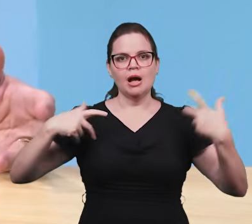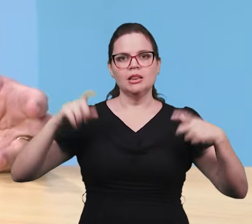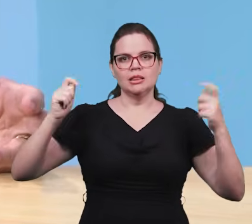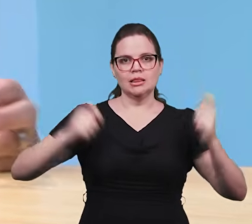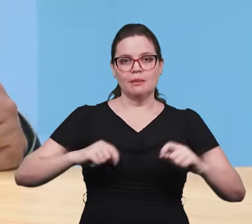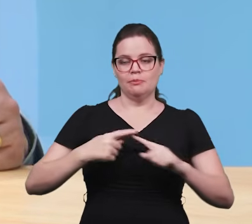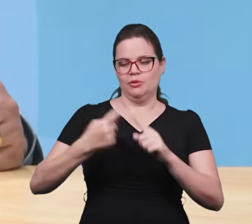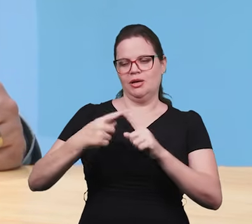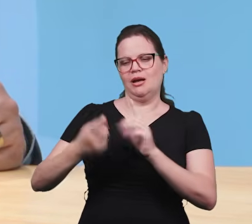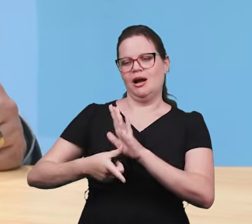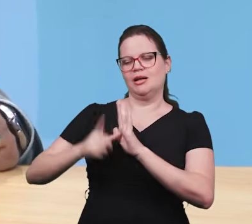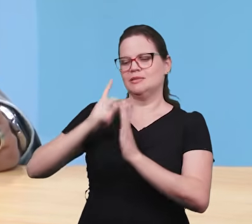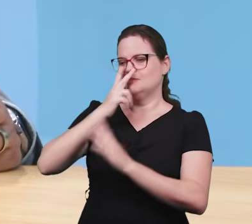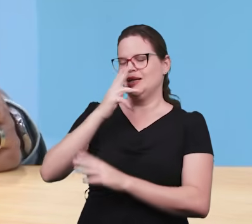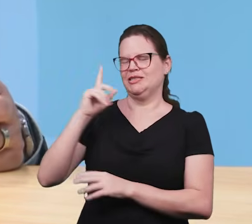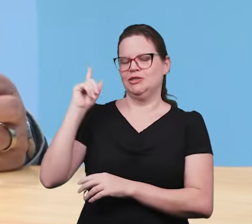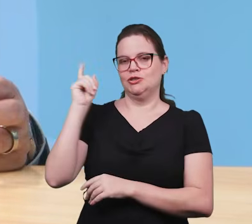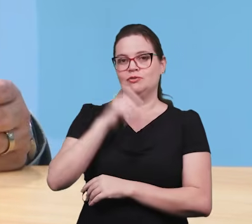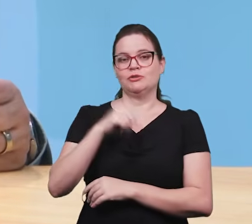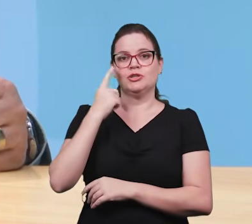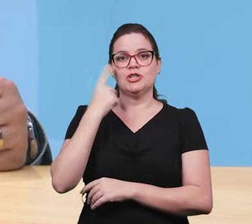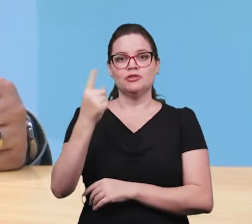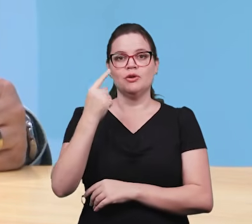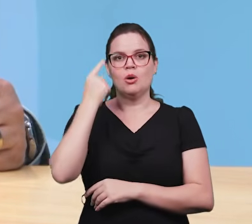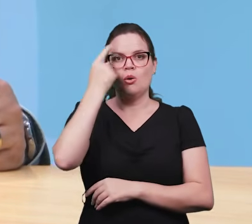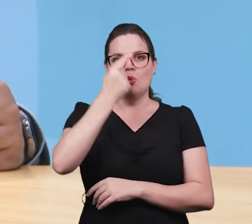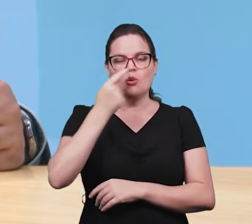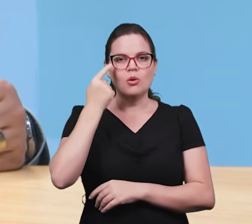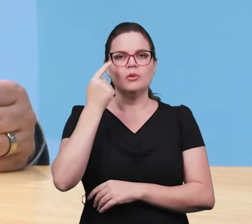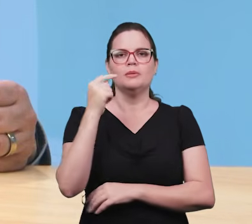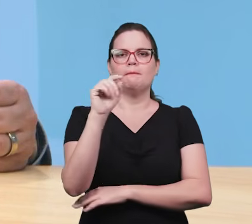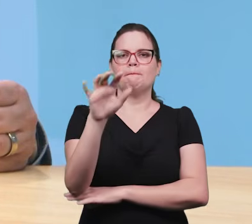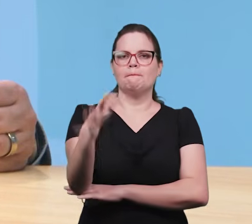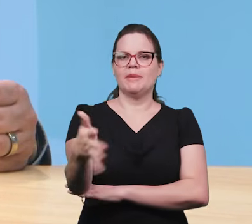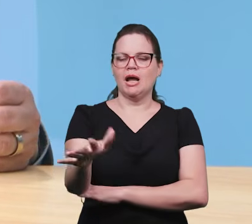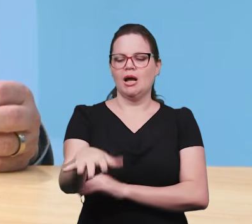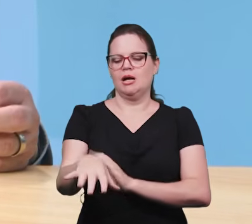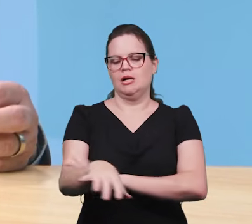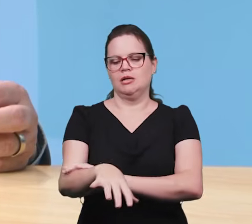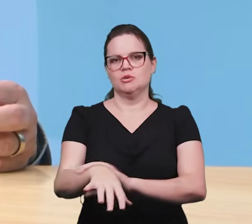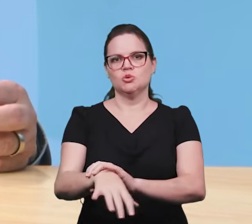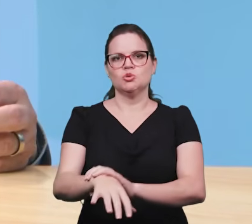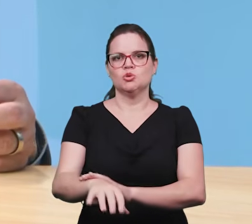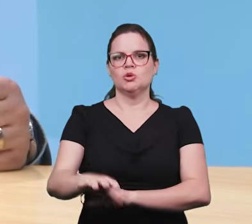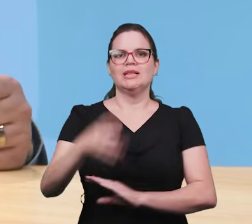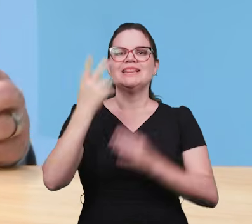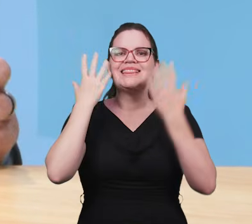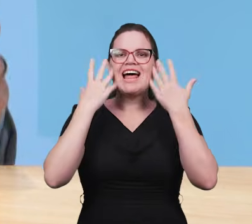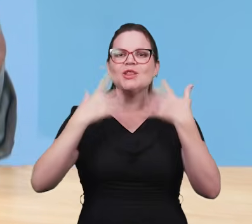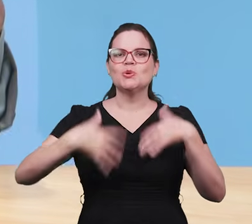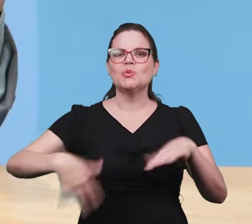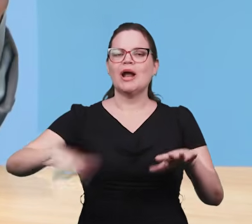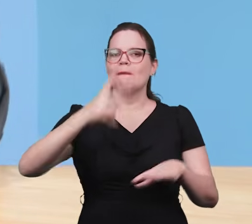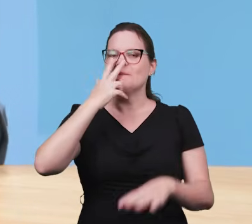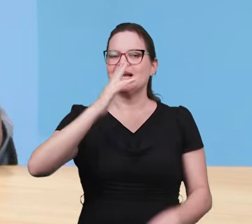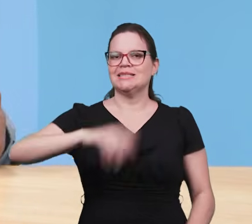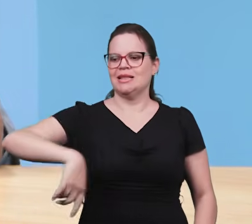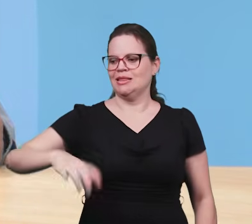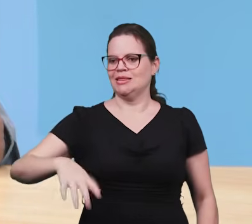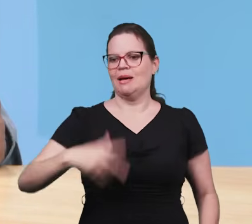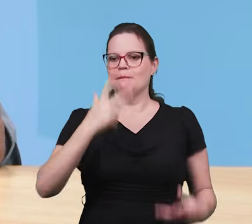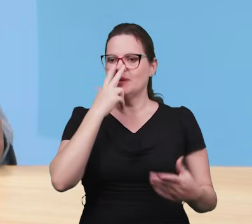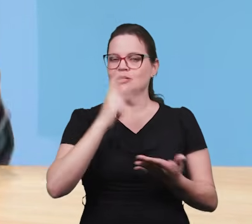braço biônico, uma perna biônica funcionando de uma forma mais natural, é porque a nossa capacidade de captar